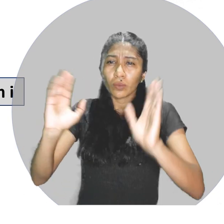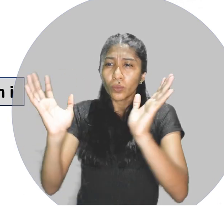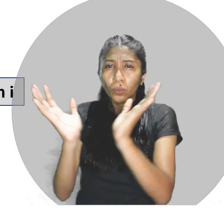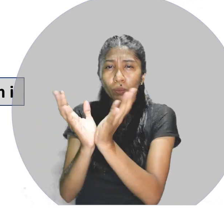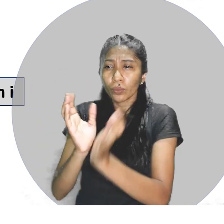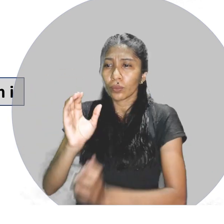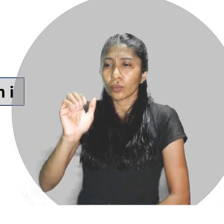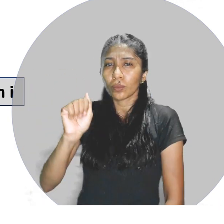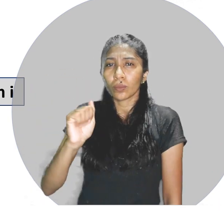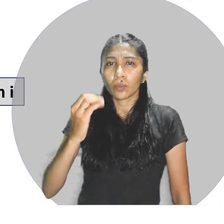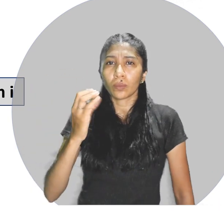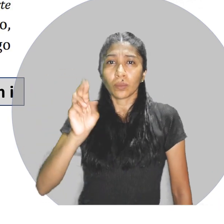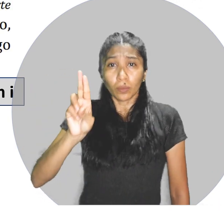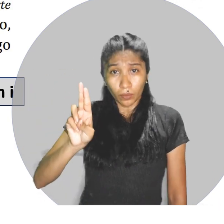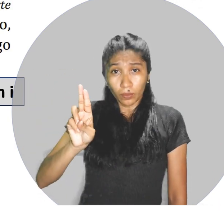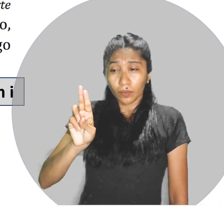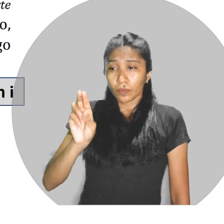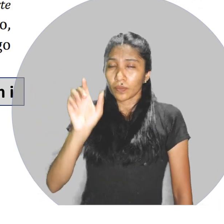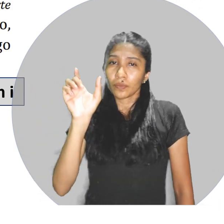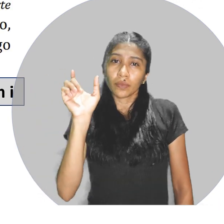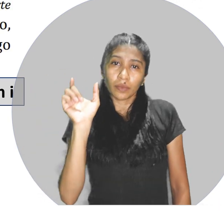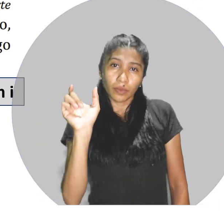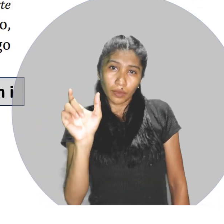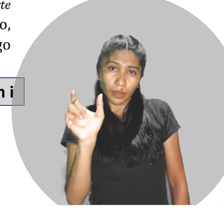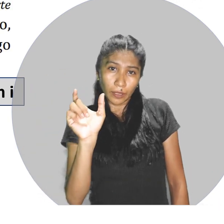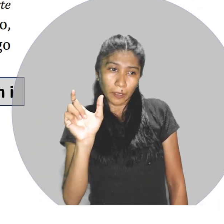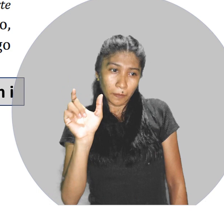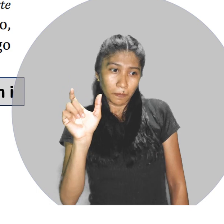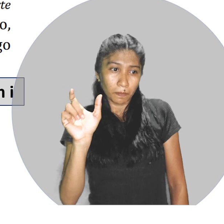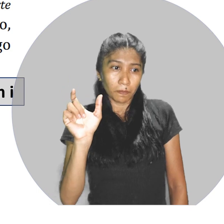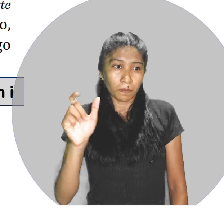acusativo e ablativo em i, como é o caso da palavra